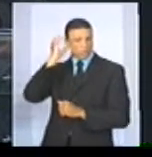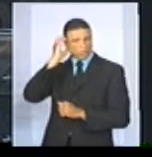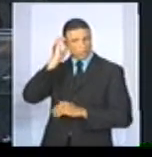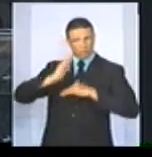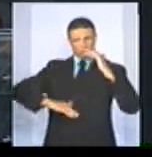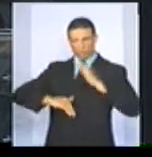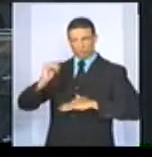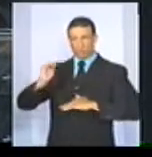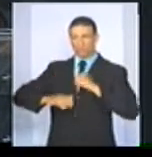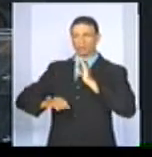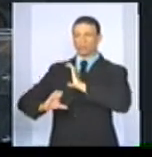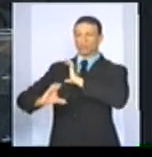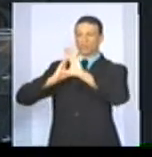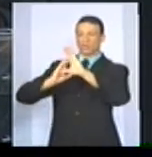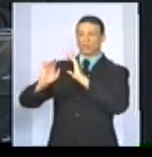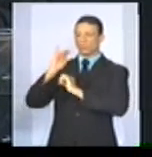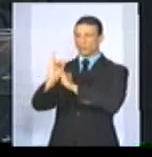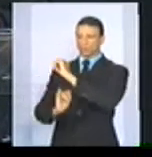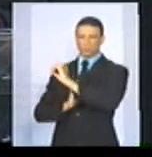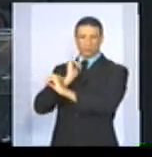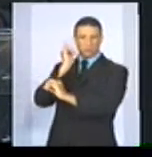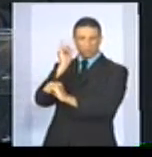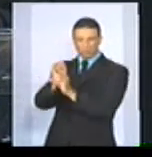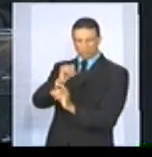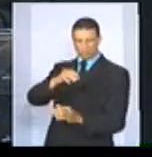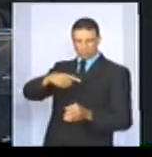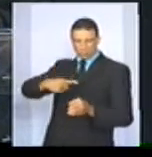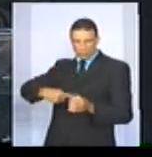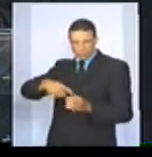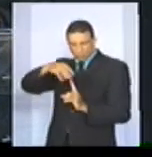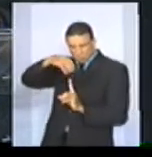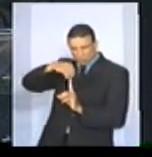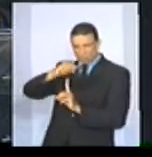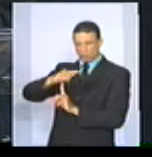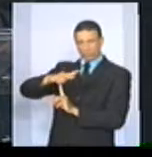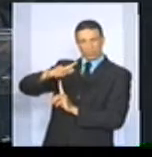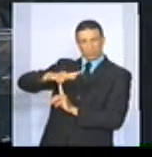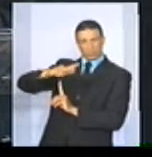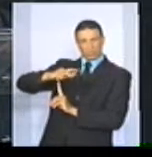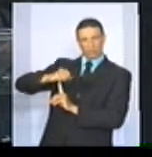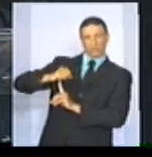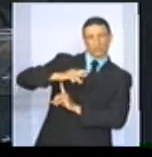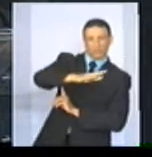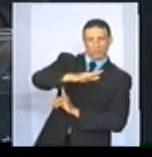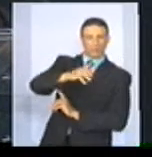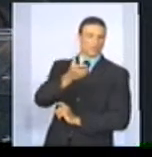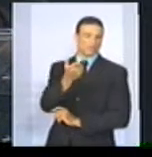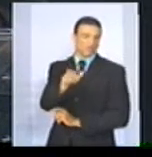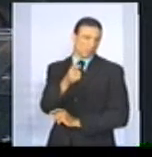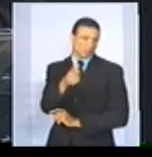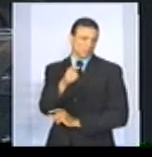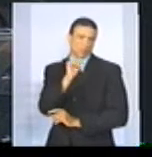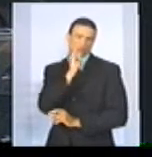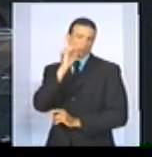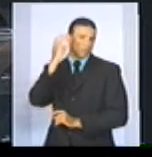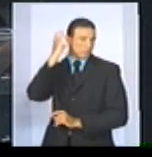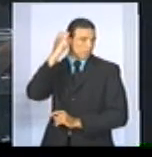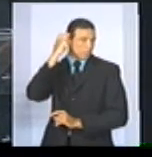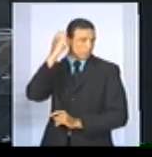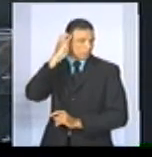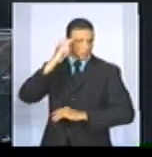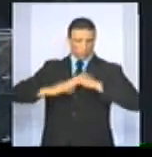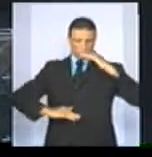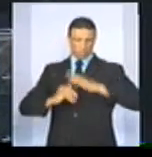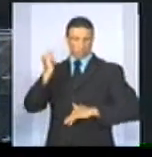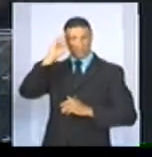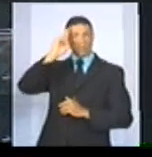ter um pequeno provedor de internet na sua localidade. Para que Vossas Excelências possam ter uma ideia, um radiodifusor proprietário de uma